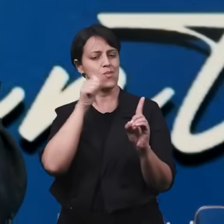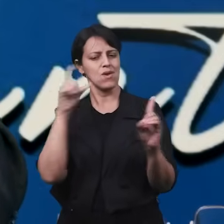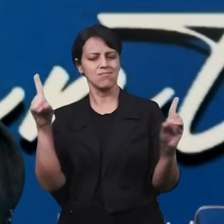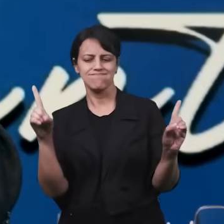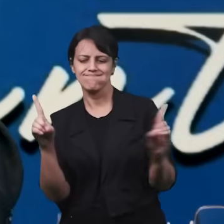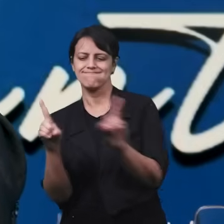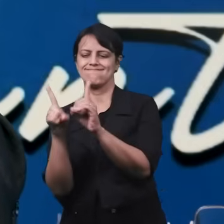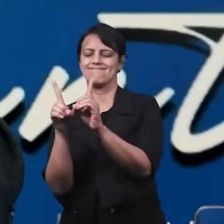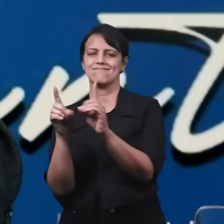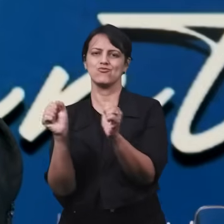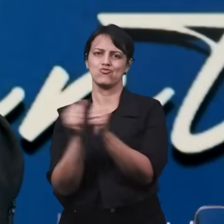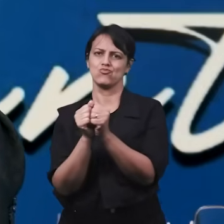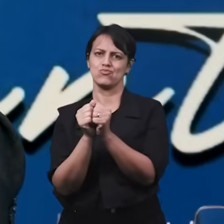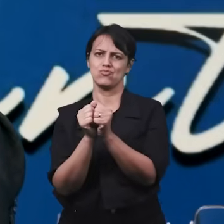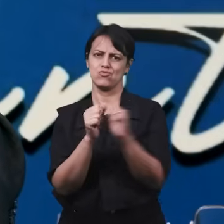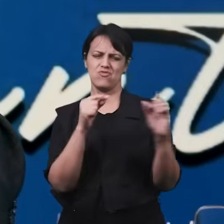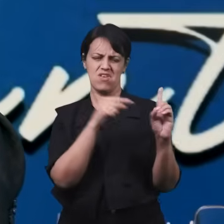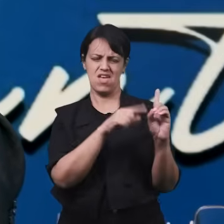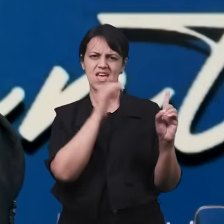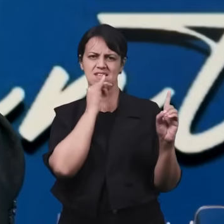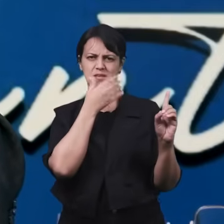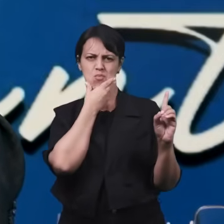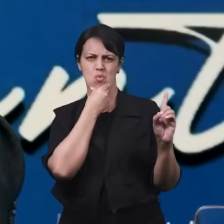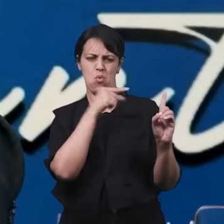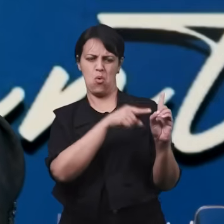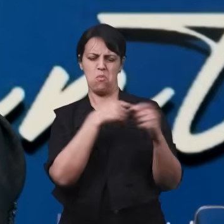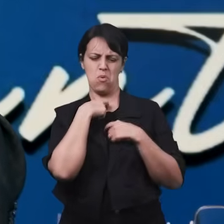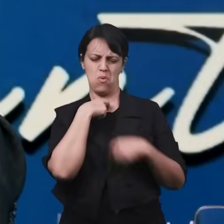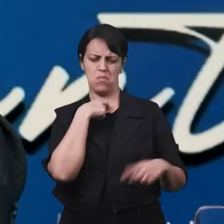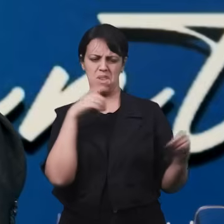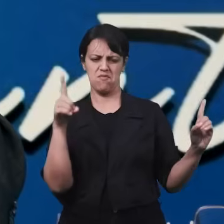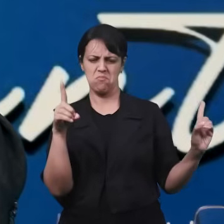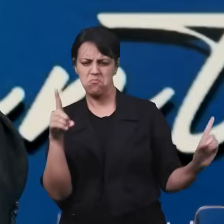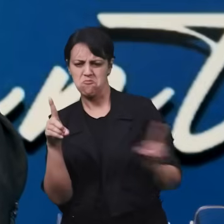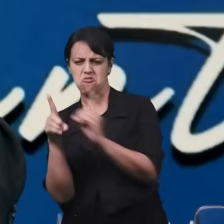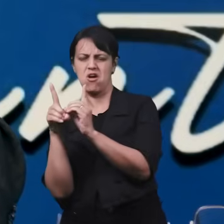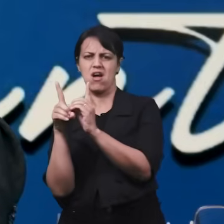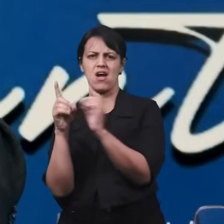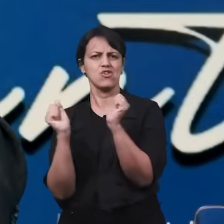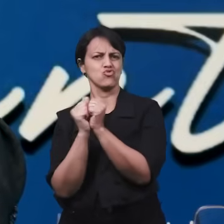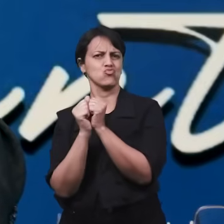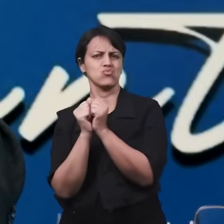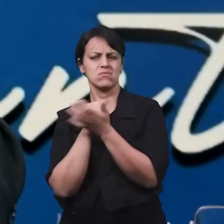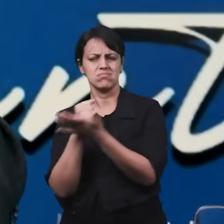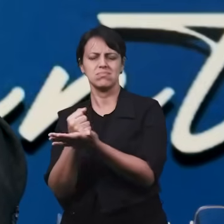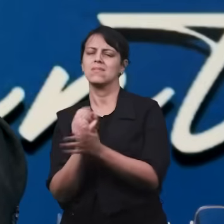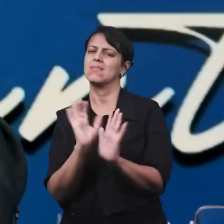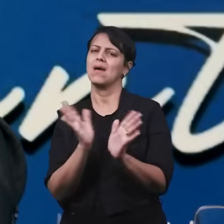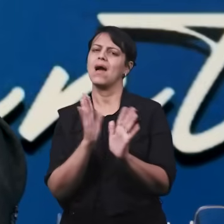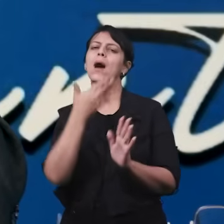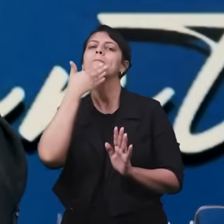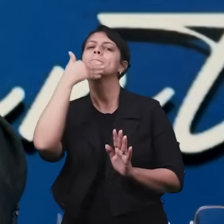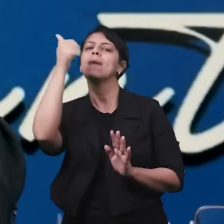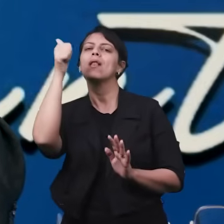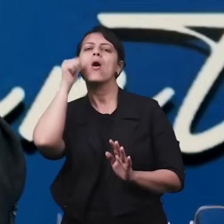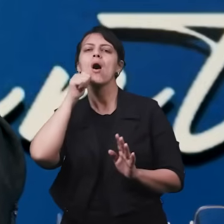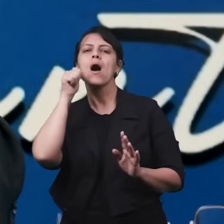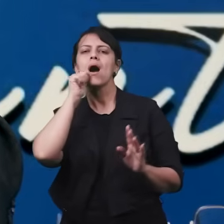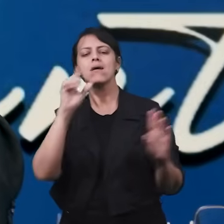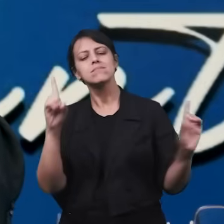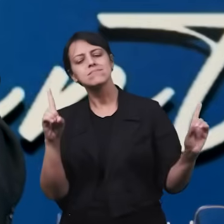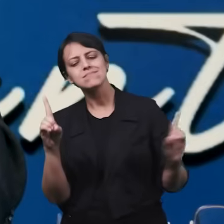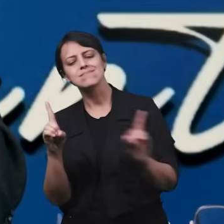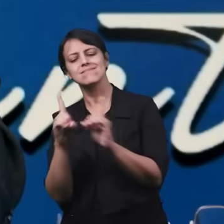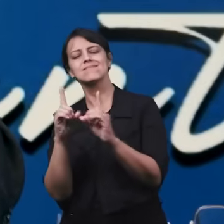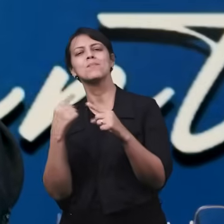igreja. Não será um varão um irmão, né, um senhor, um homem que vai fazer isso, mas tem que ser uma irmã, por